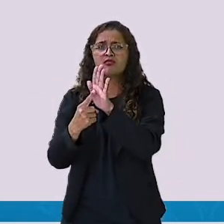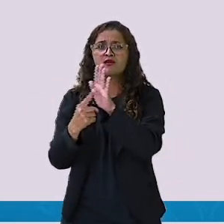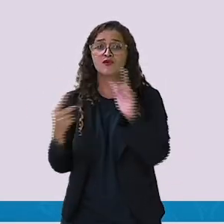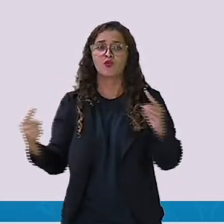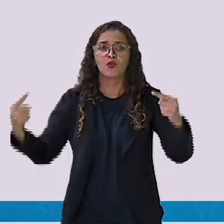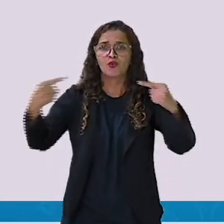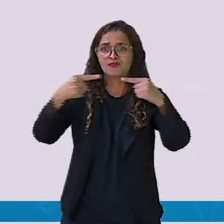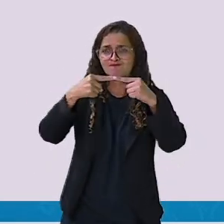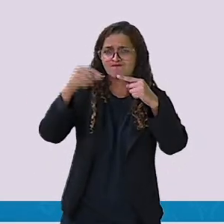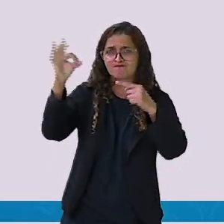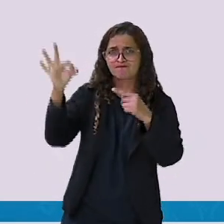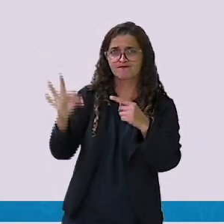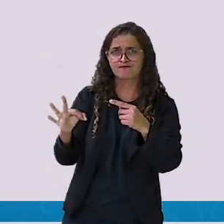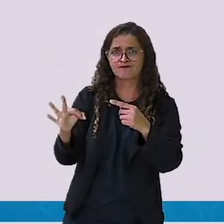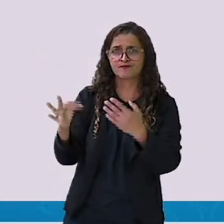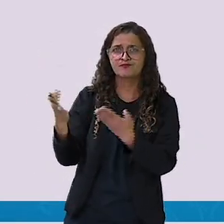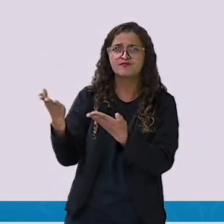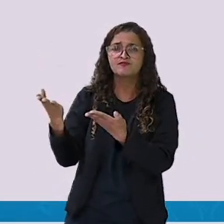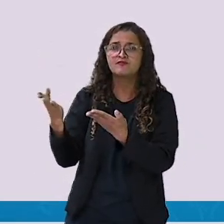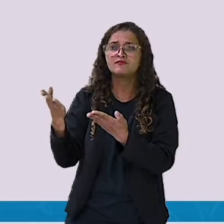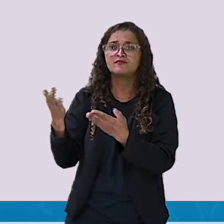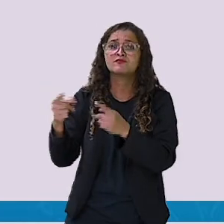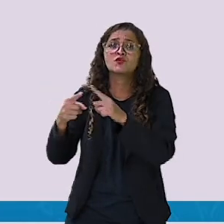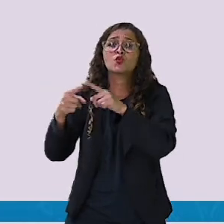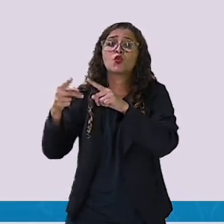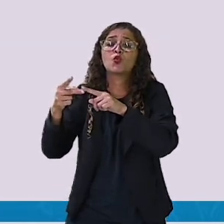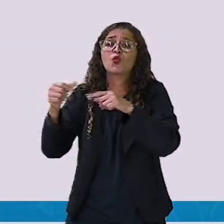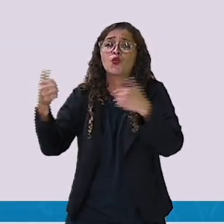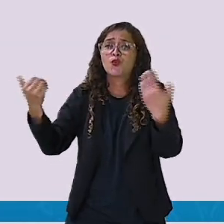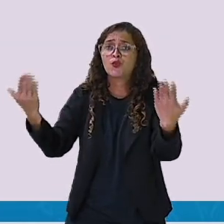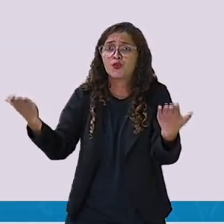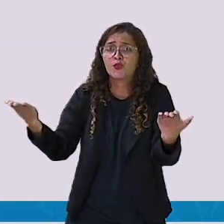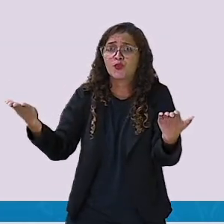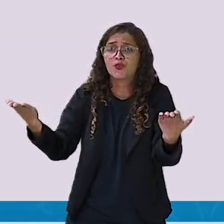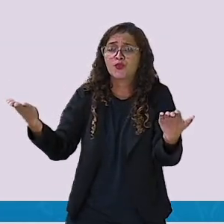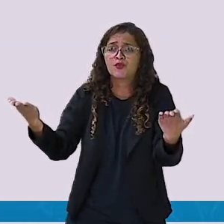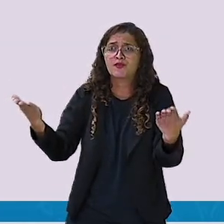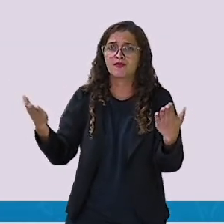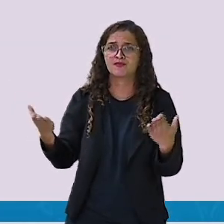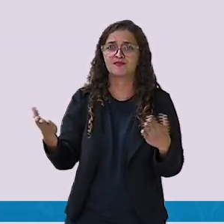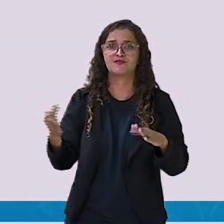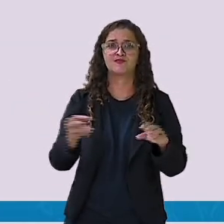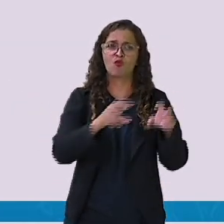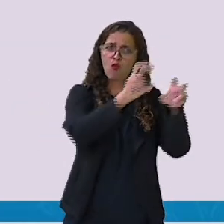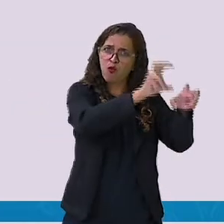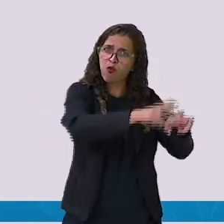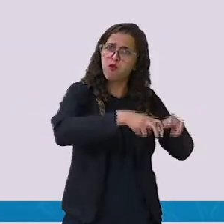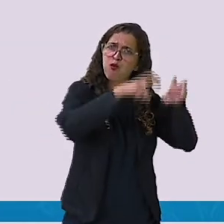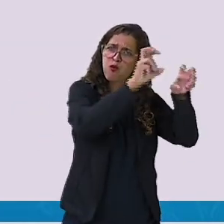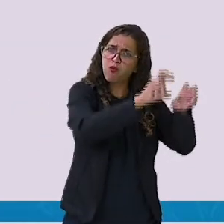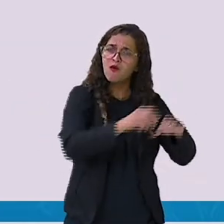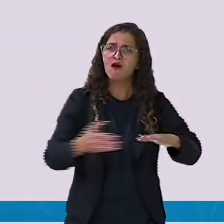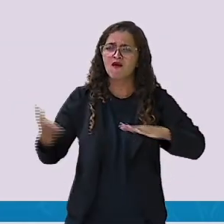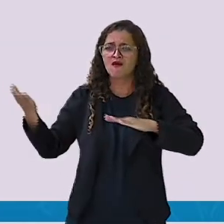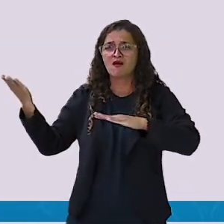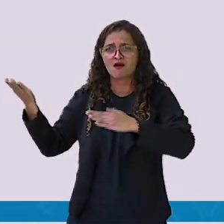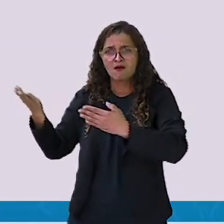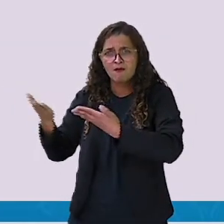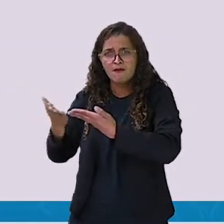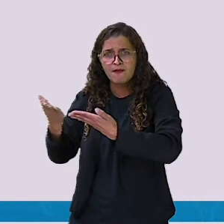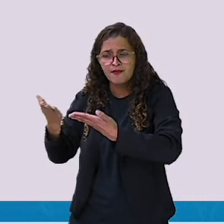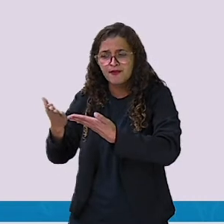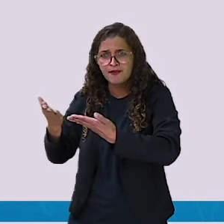agropecuária tradicional. Qual aqui vai ser a agropecuária moderna? Que utiliza